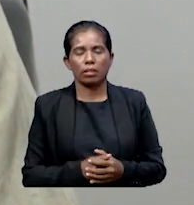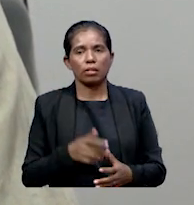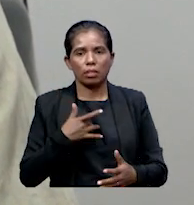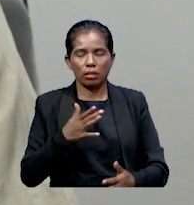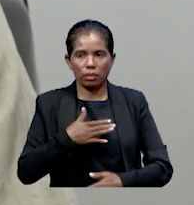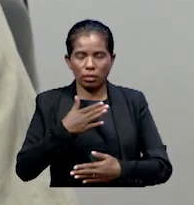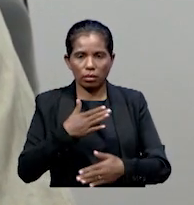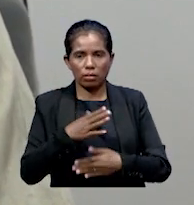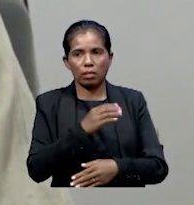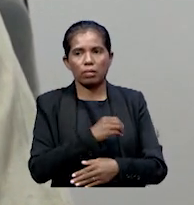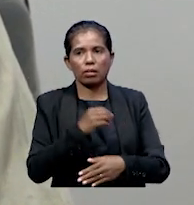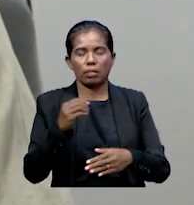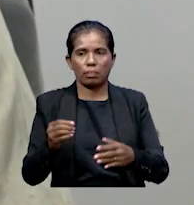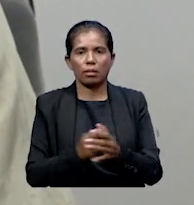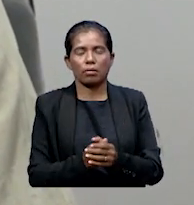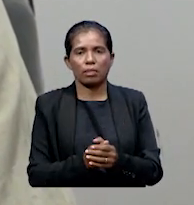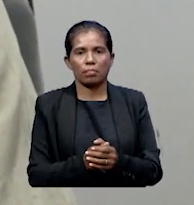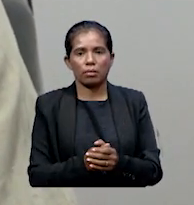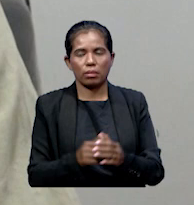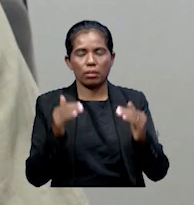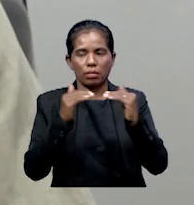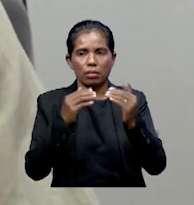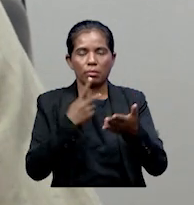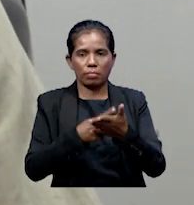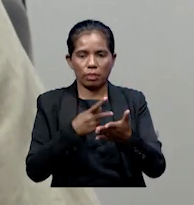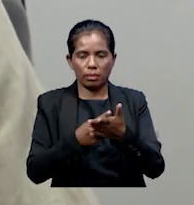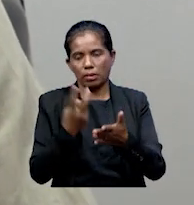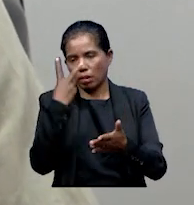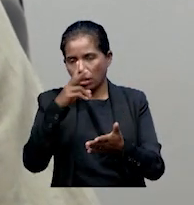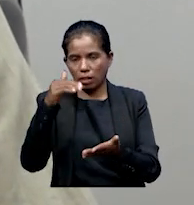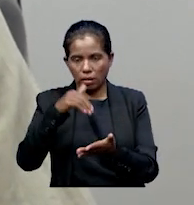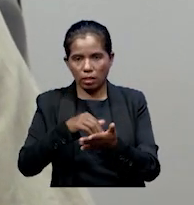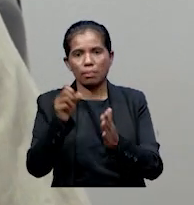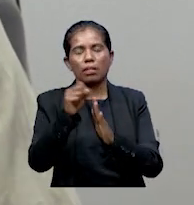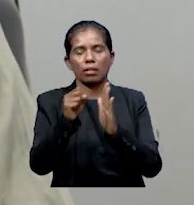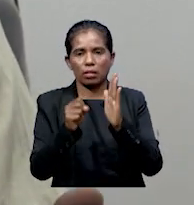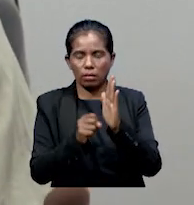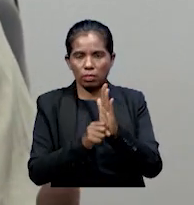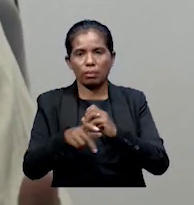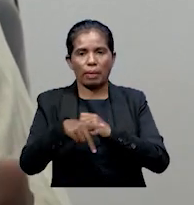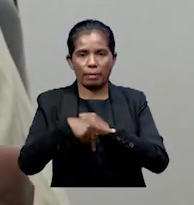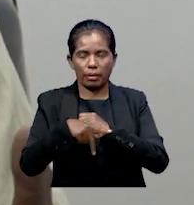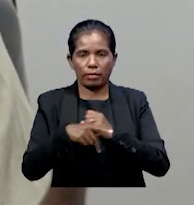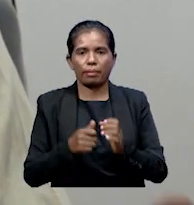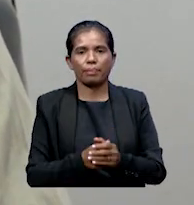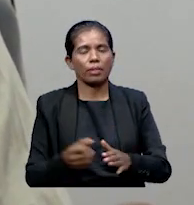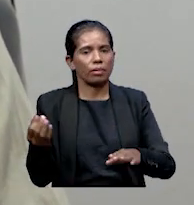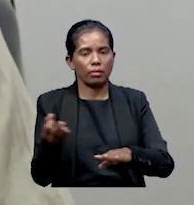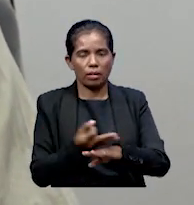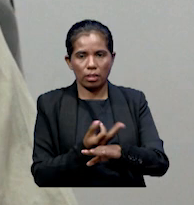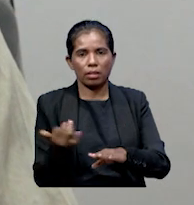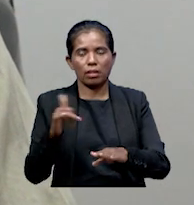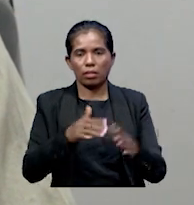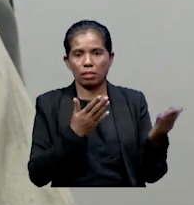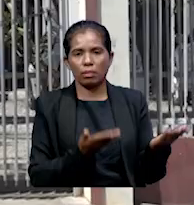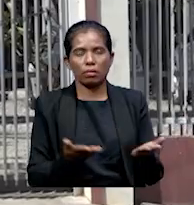Apreciamos tese do Congresso, aprecia proposta de revisão do Estatuto do Partido. Tanto documento irá nem para o Tolori